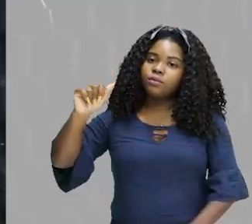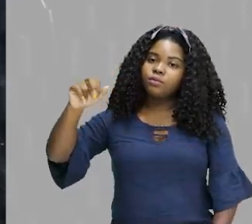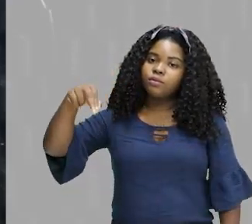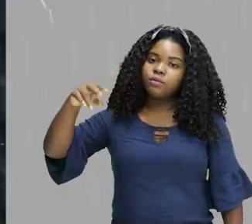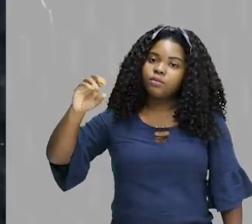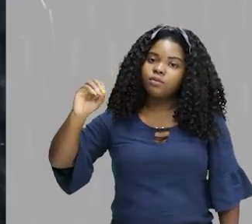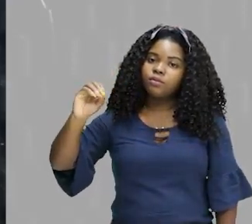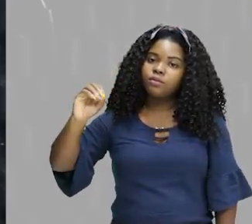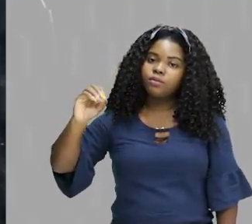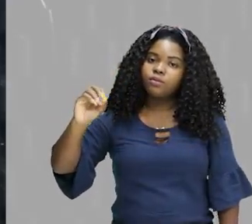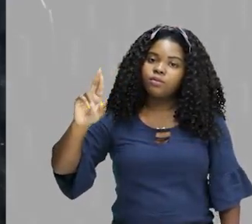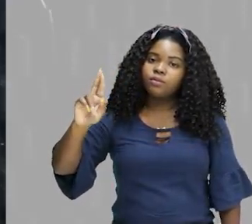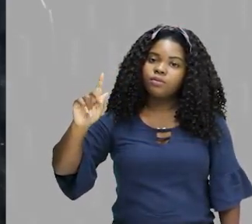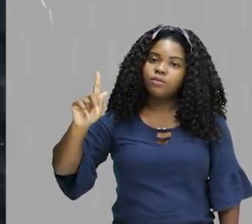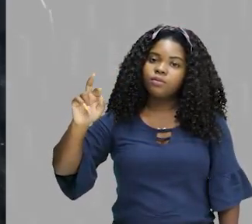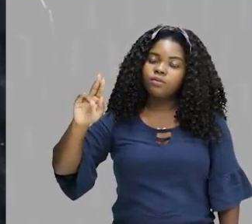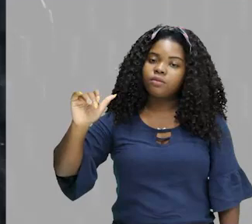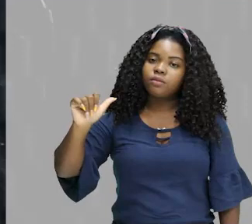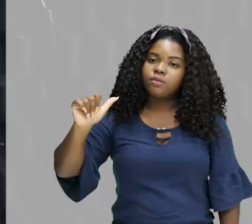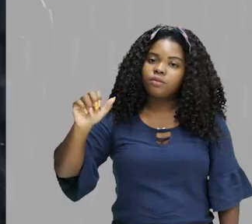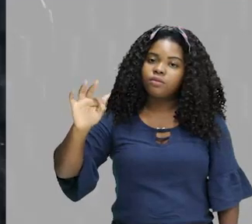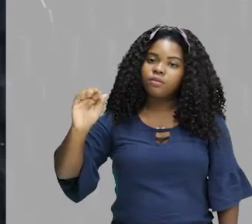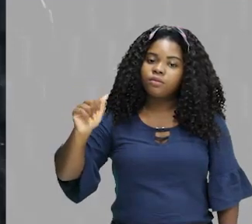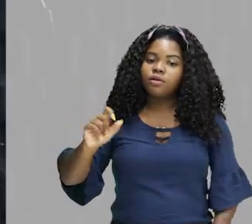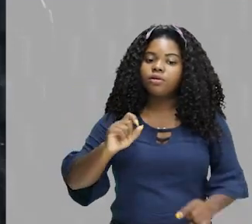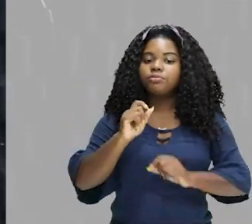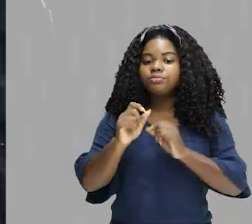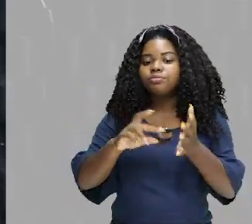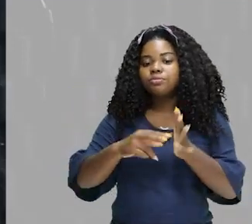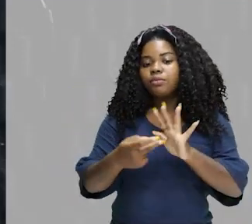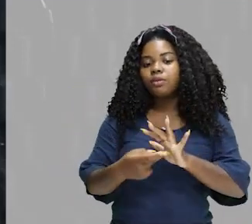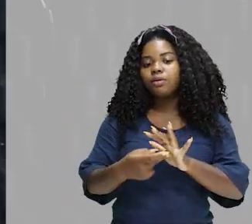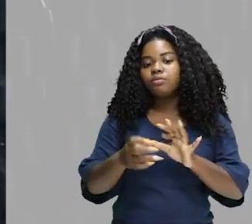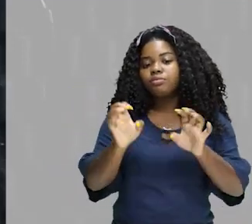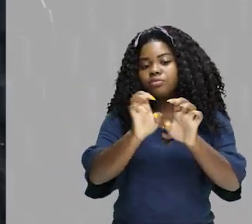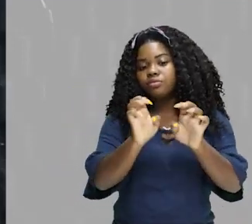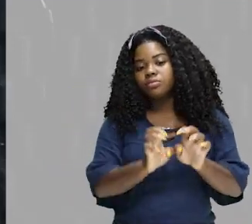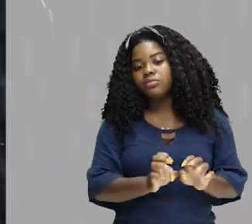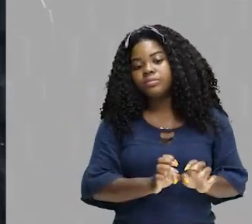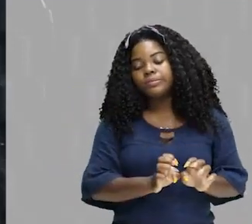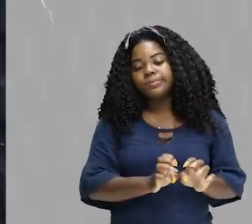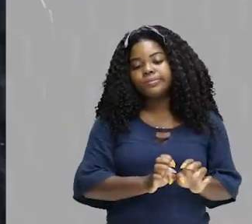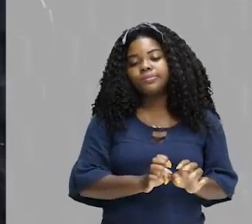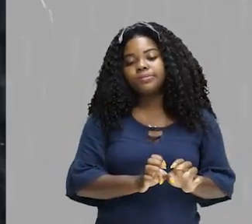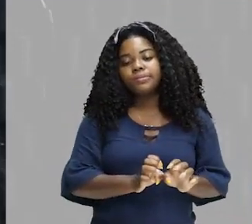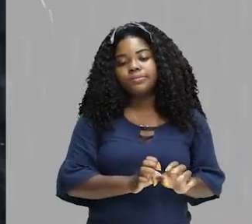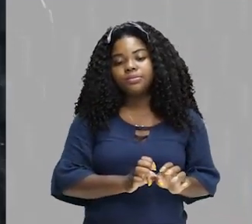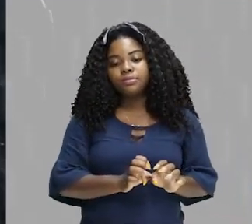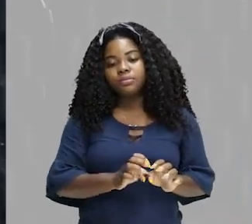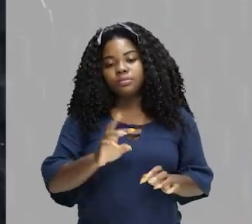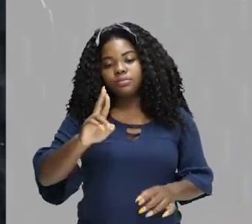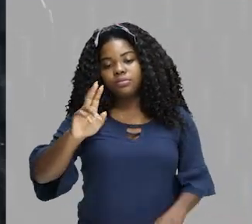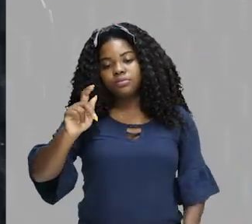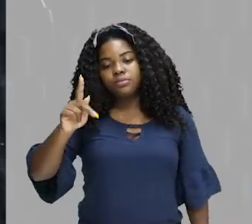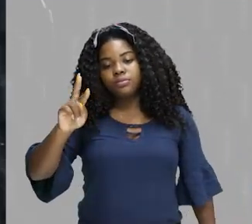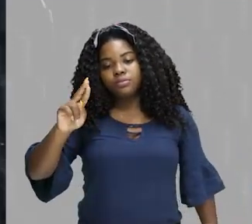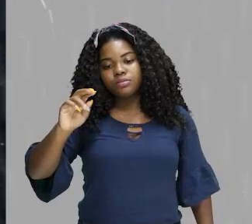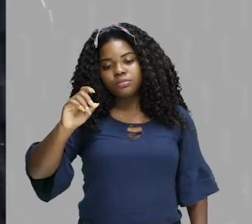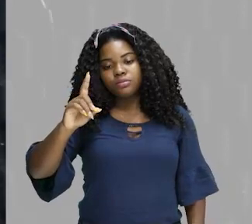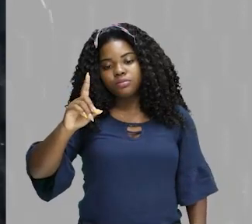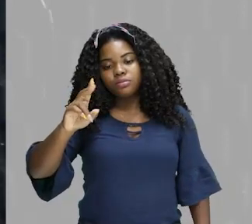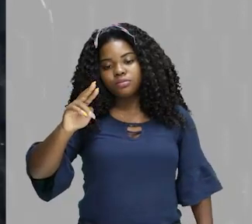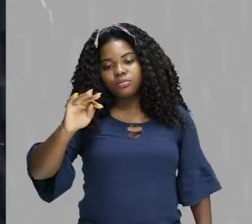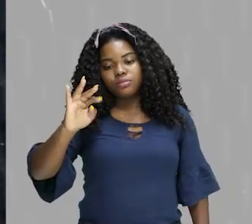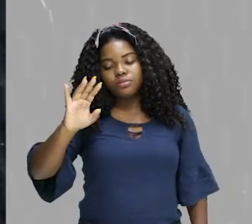quer dizer que a estrutura reprodutiva desses vegetais, ela está evidente, ela